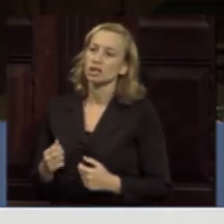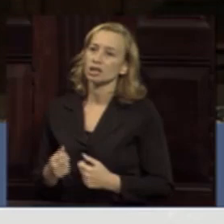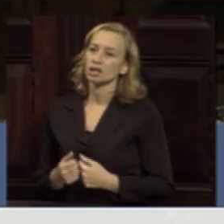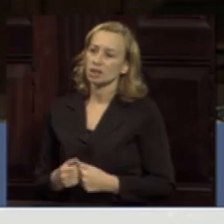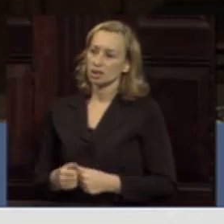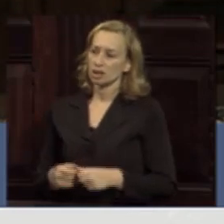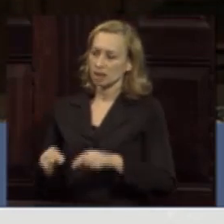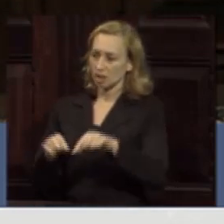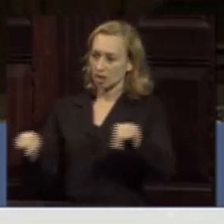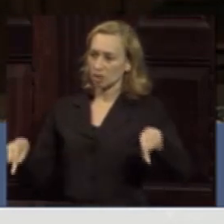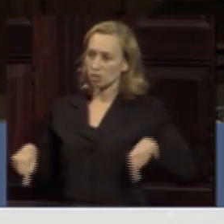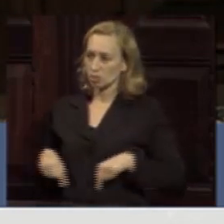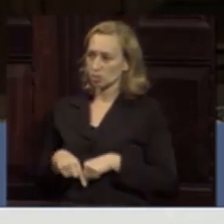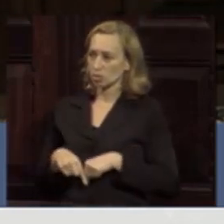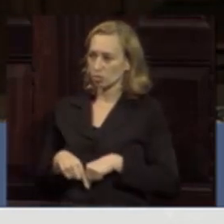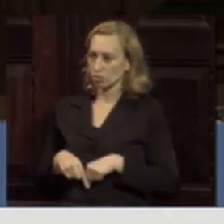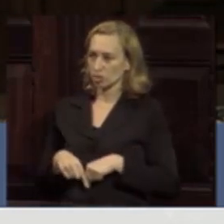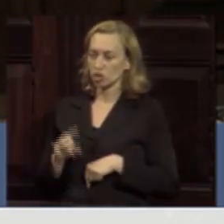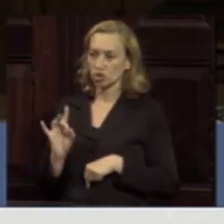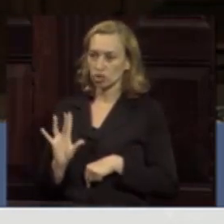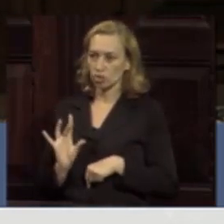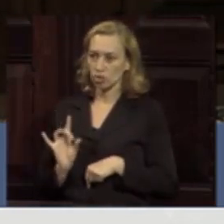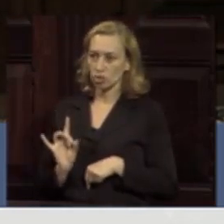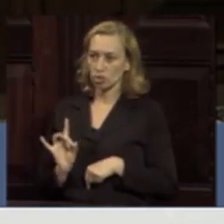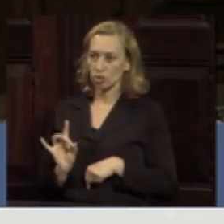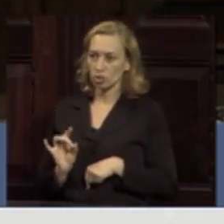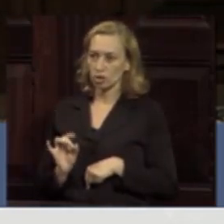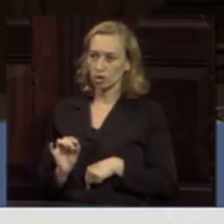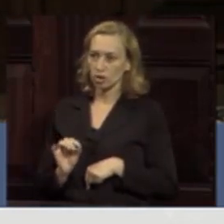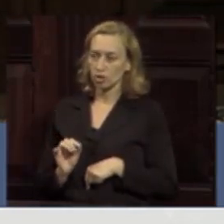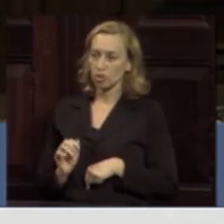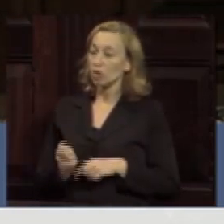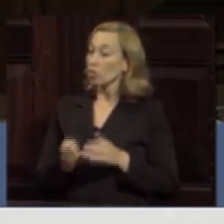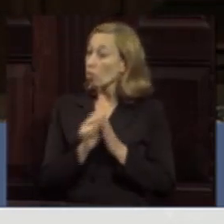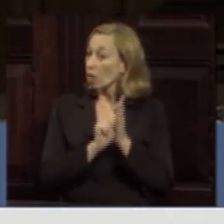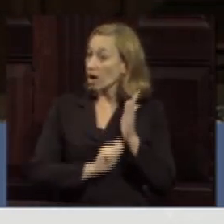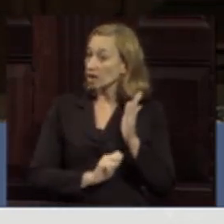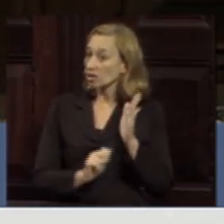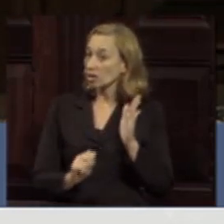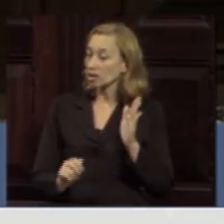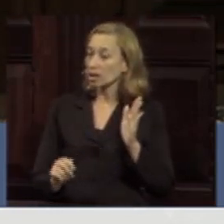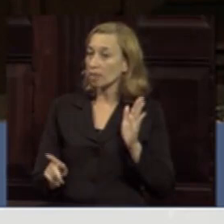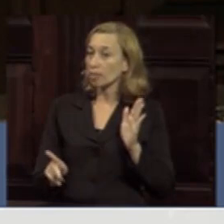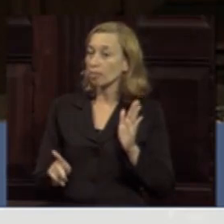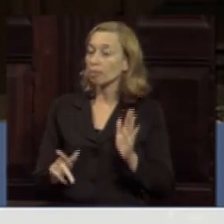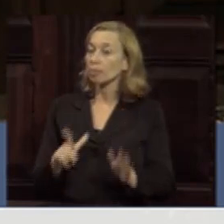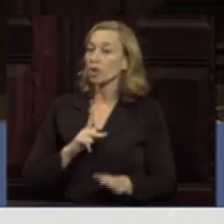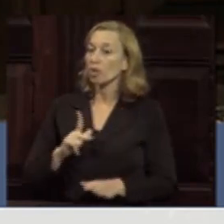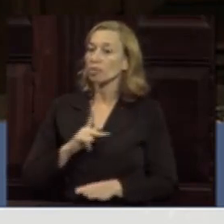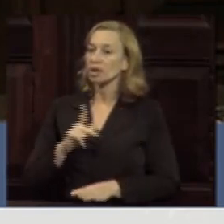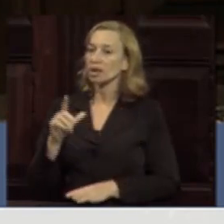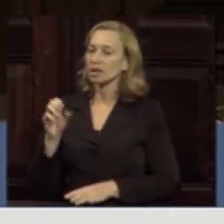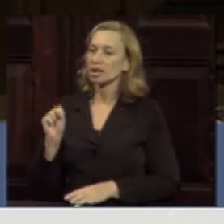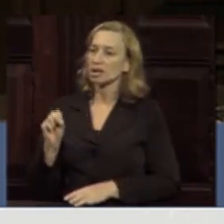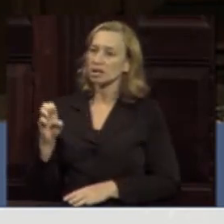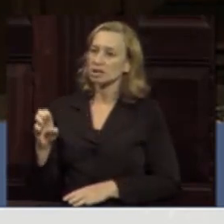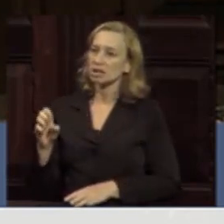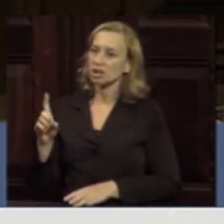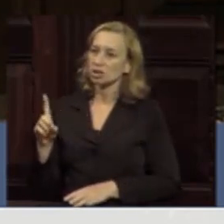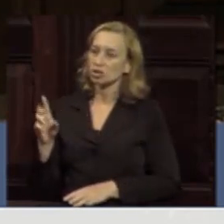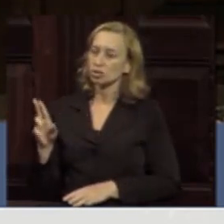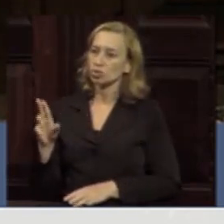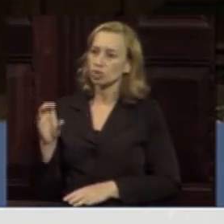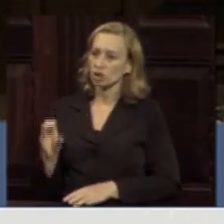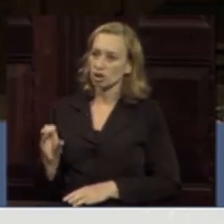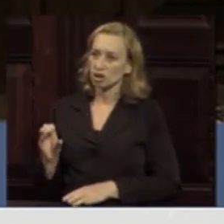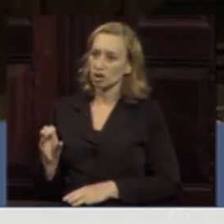a turma, quando o relatório da inspeção escolar da própria SEDUC revela que a modulação está na